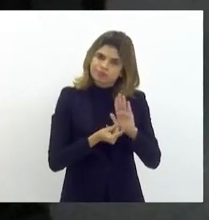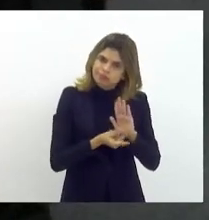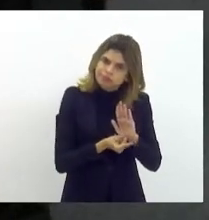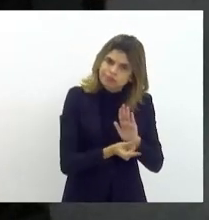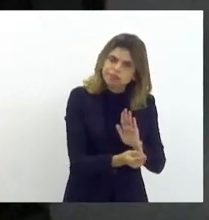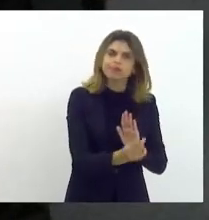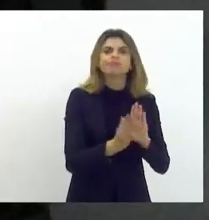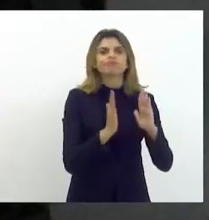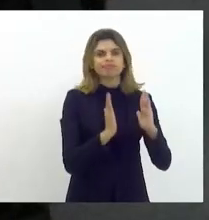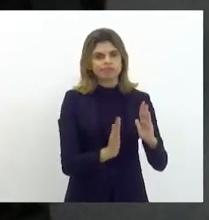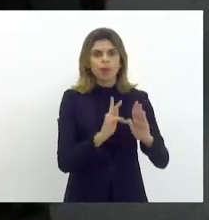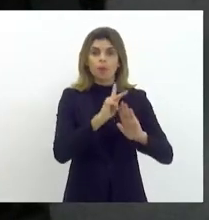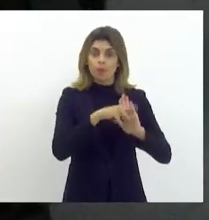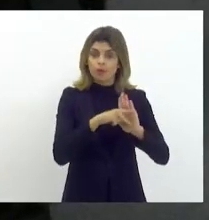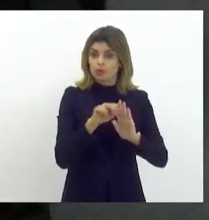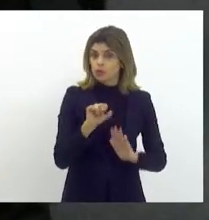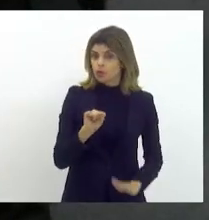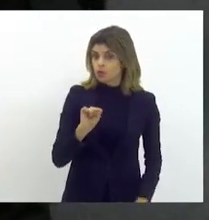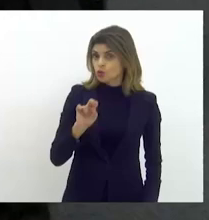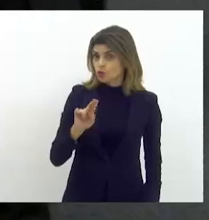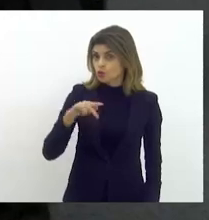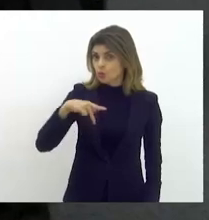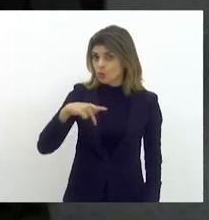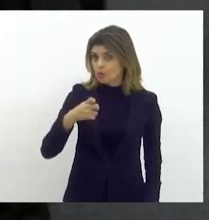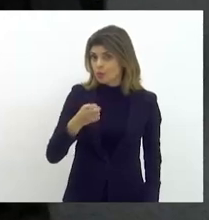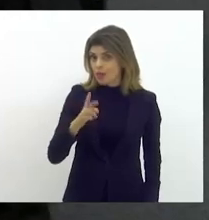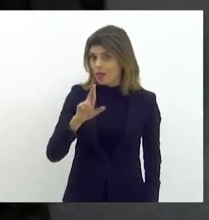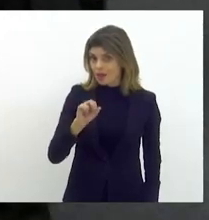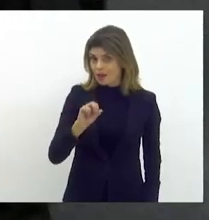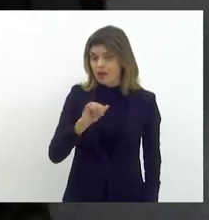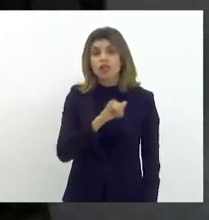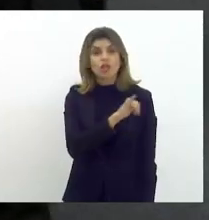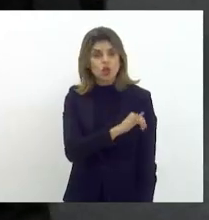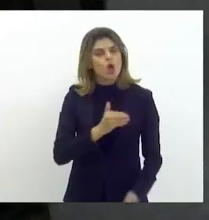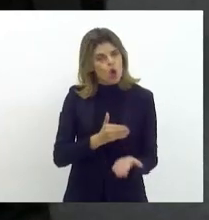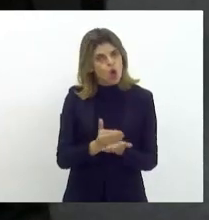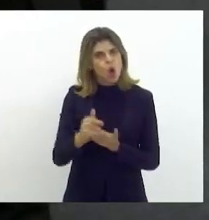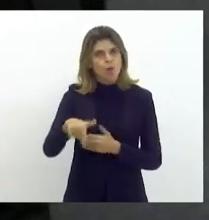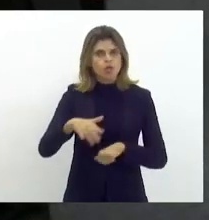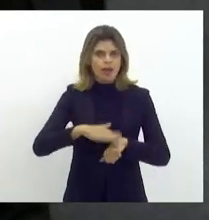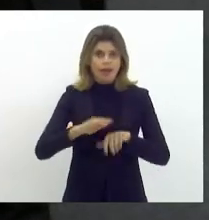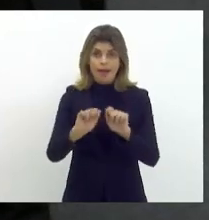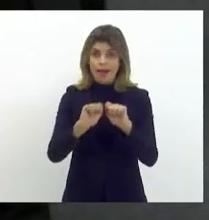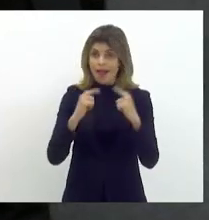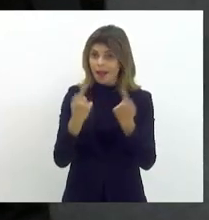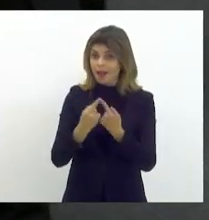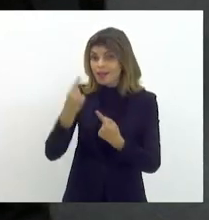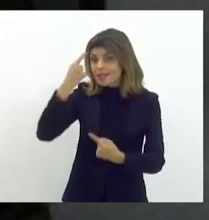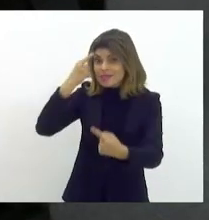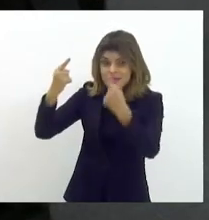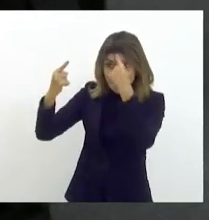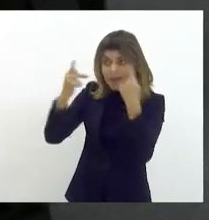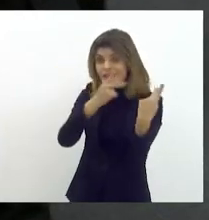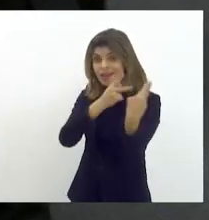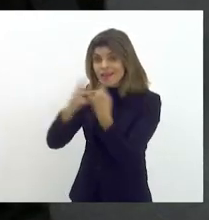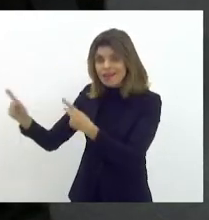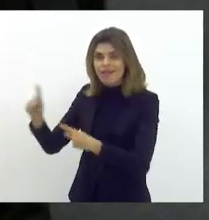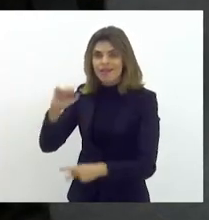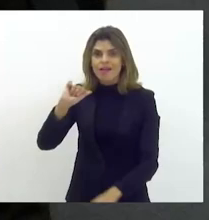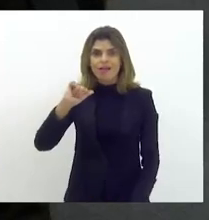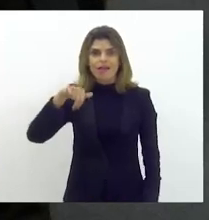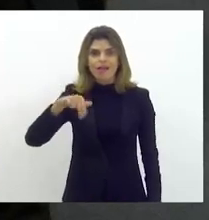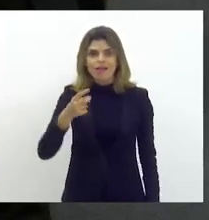o programa supera Rio começou nesse Parlamento uma iniciativa do deputado André Siciliano depois